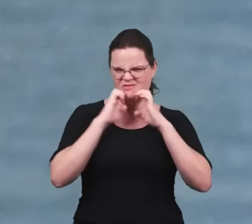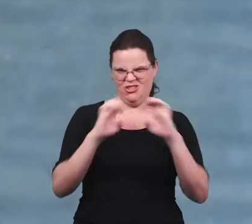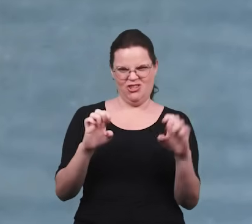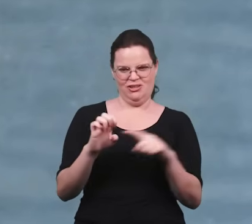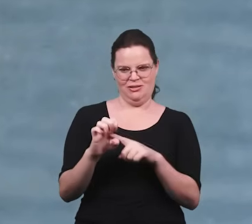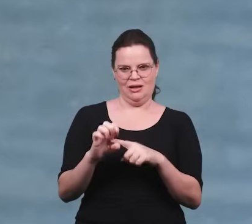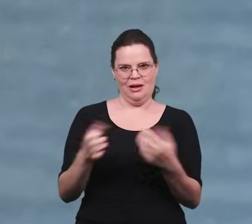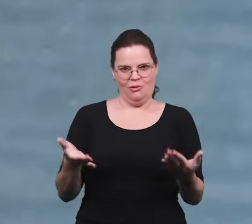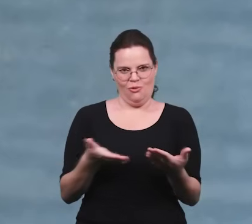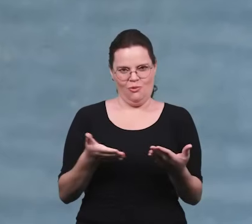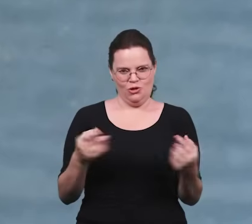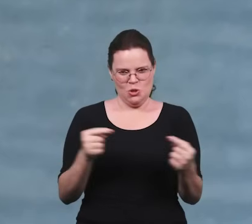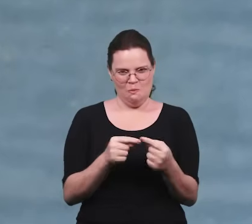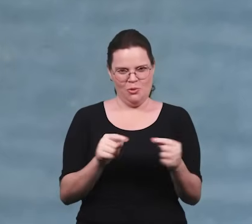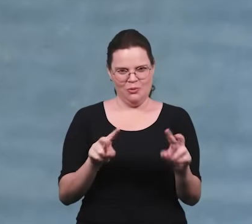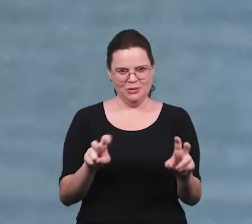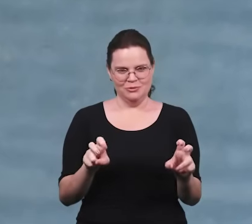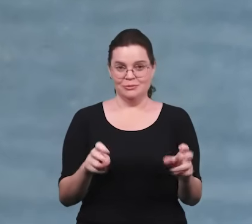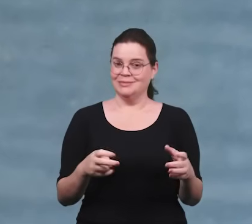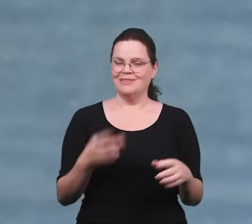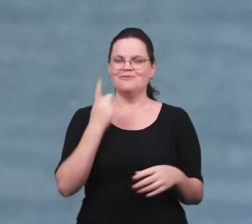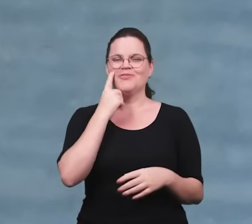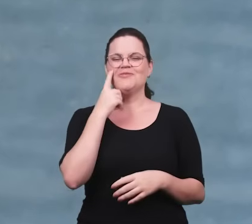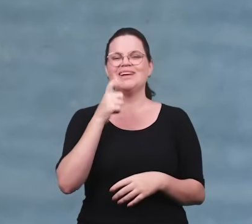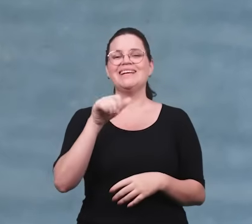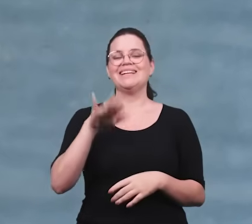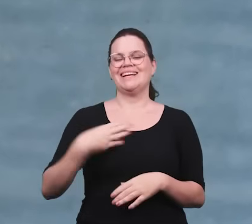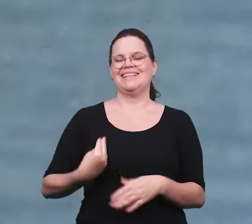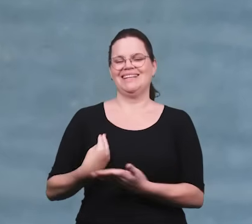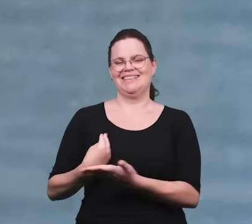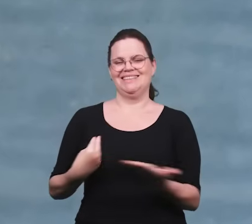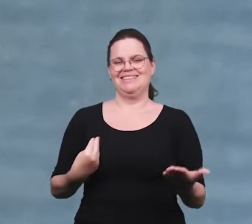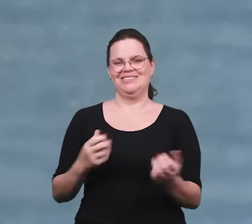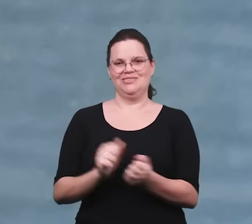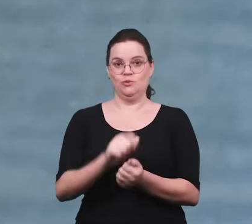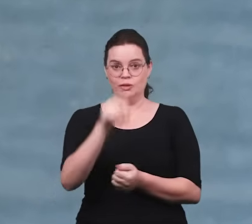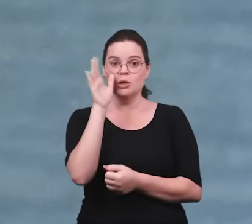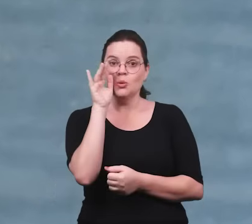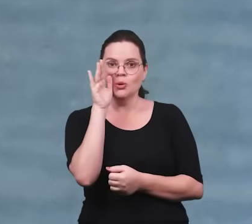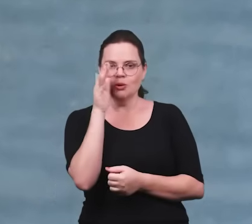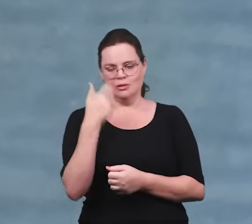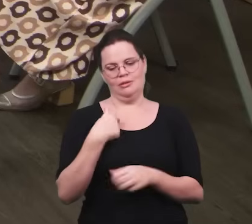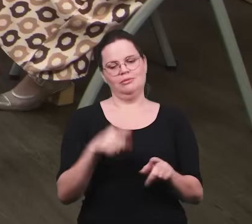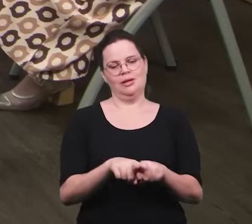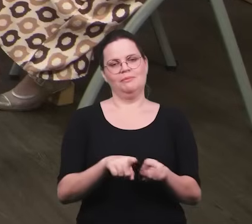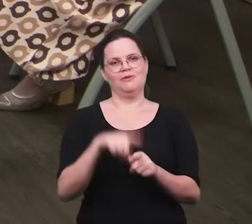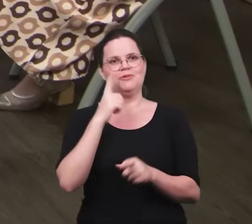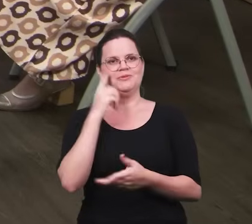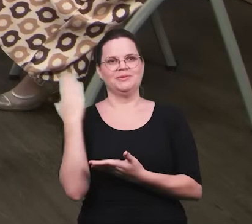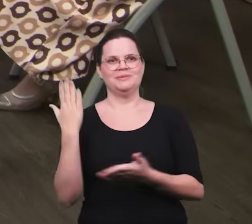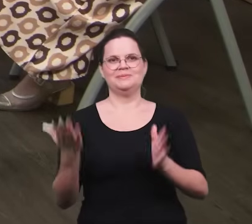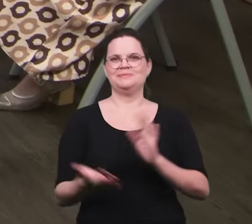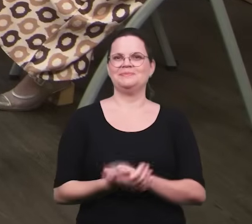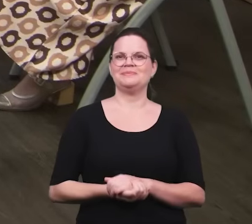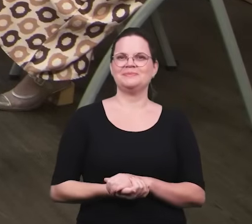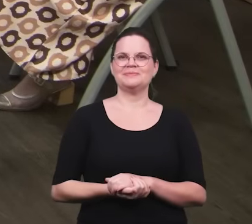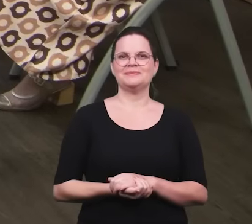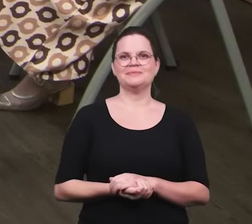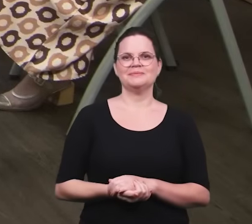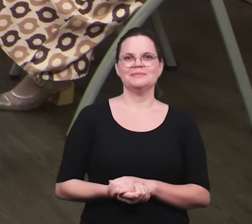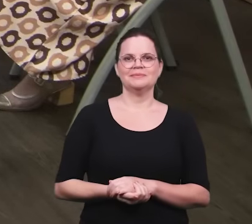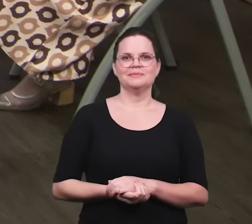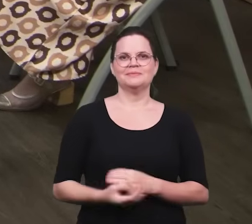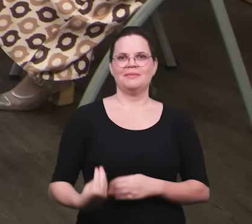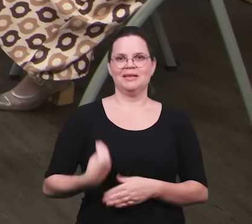com o programa de hoje? Vamos descobrir? Vamos descobrir primeiro quem está aqui no estúdio. Bora lá, você está curioso? Eu também estou. Então vamos para essa câmera aqui, que a gente vê todo mundo está